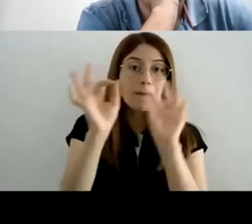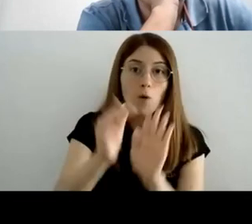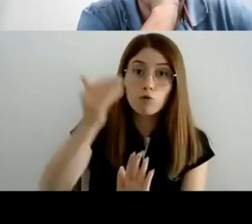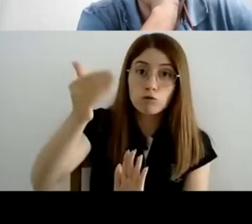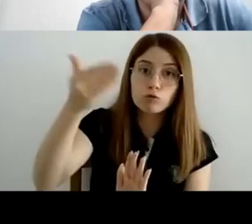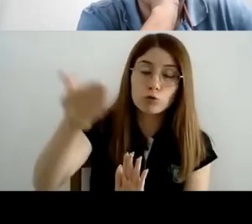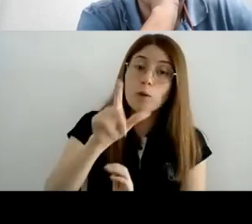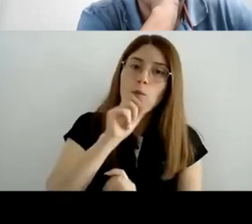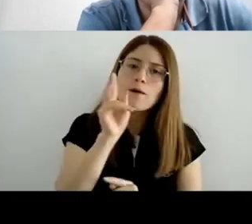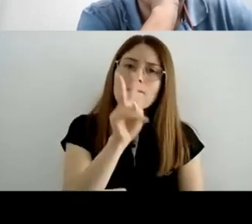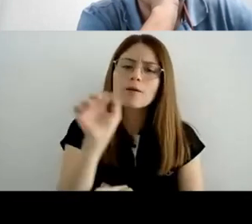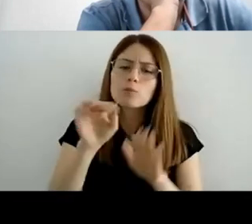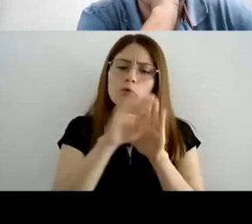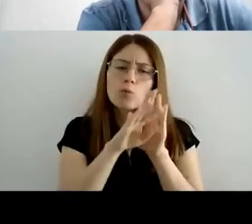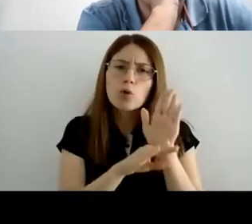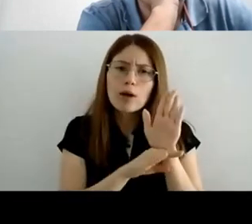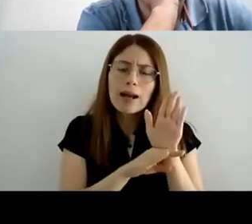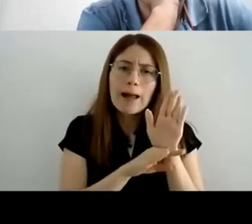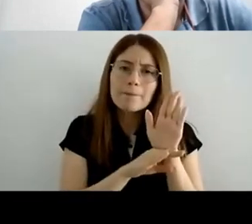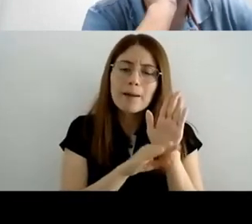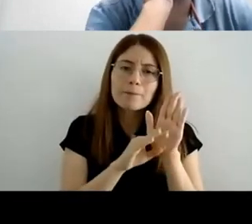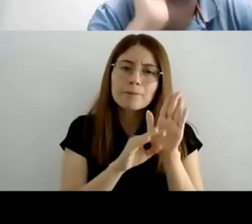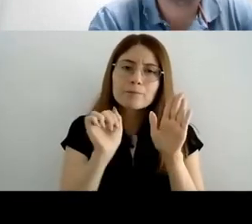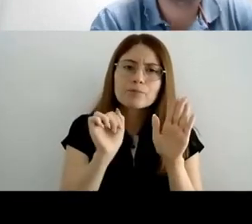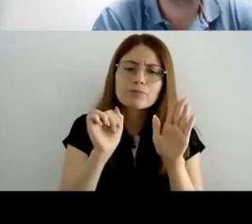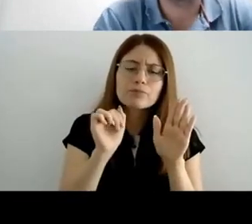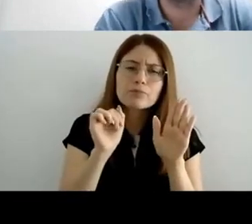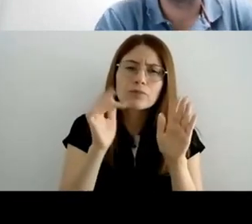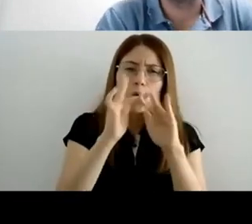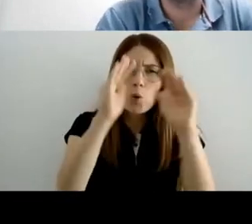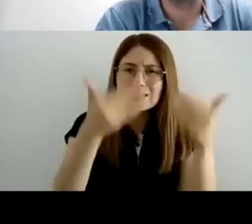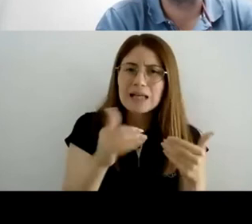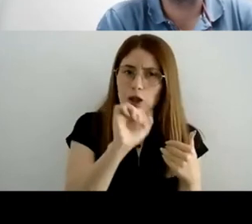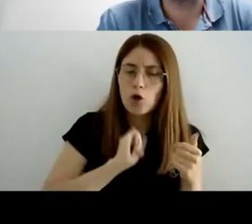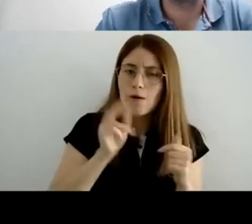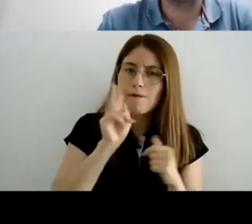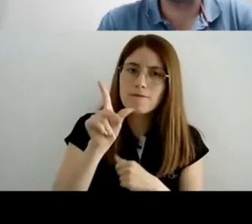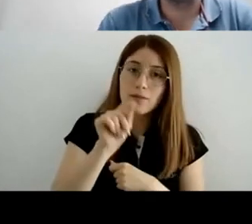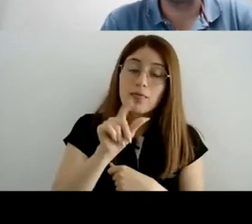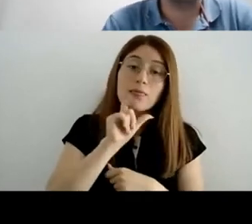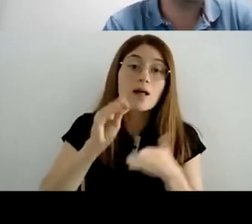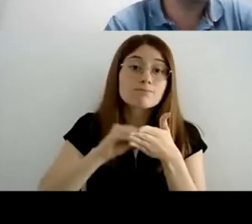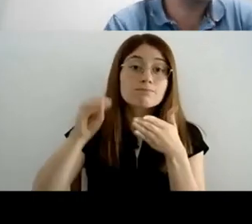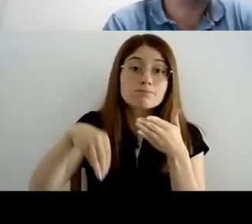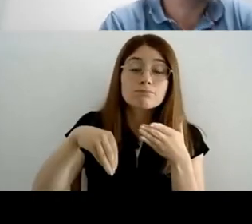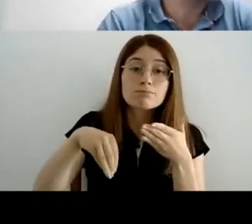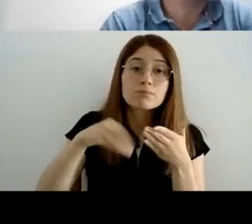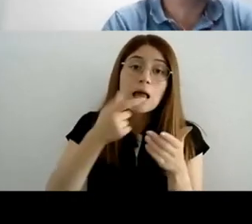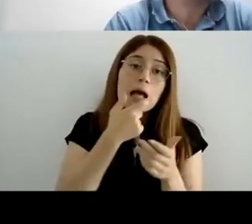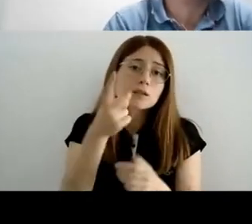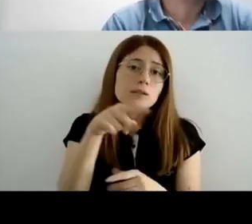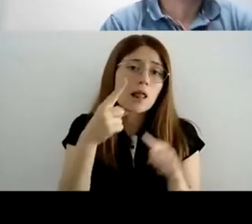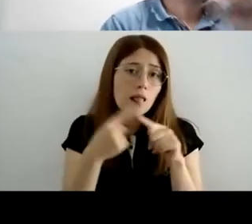o programa completo do mês da inovação do INA no nosso site, onde podem também formalizar-se, se for do vosso